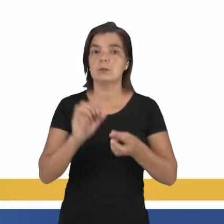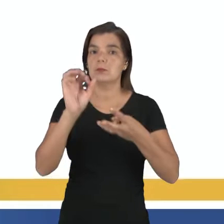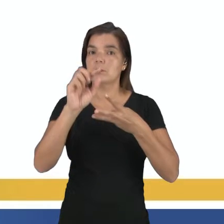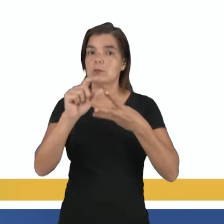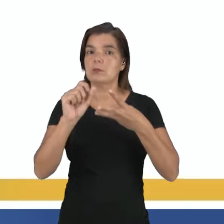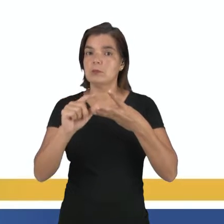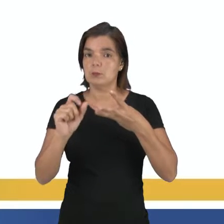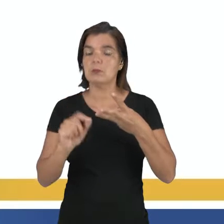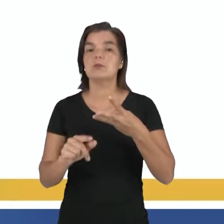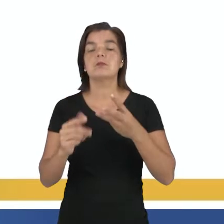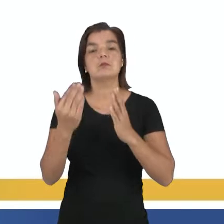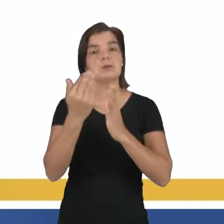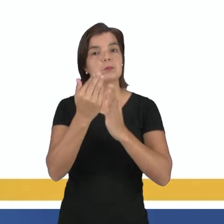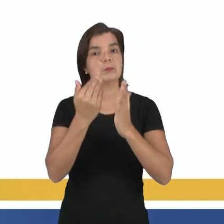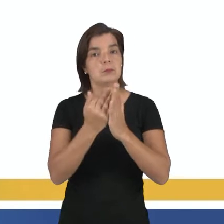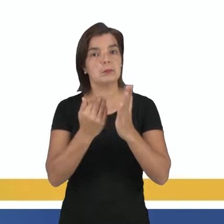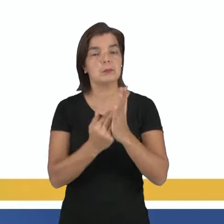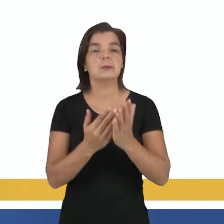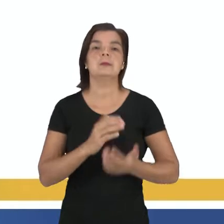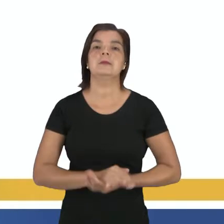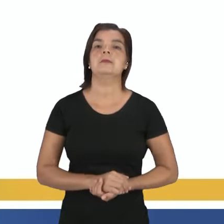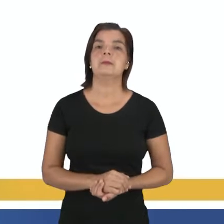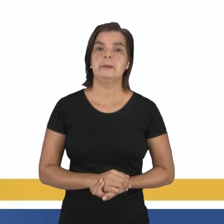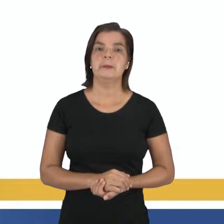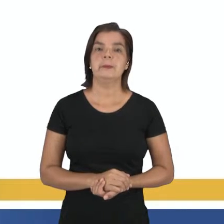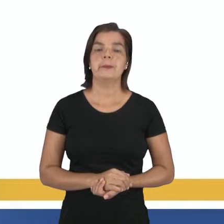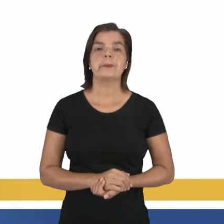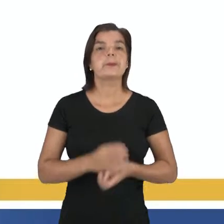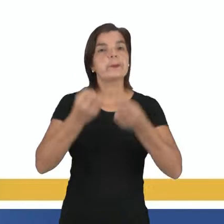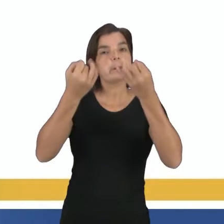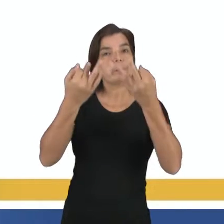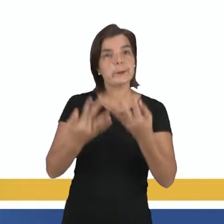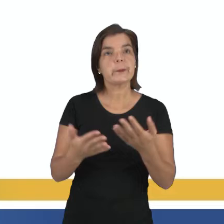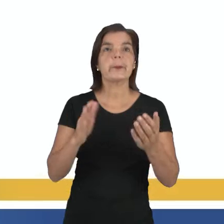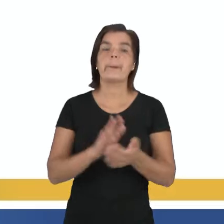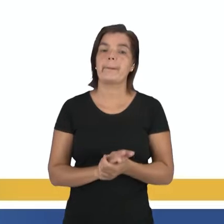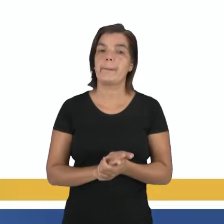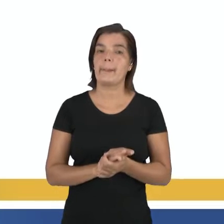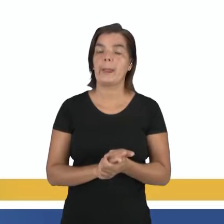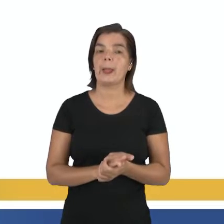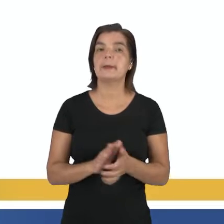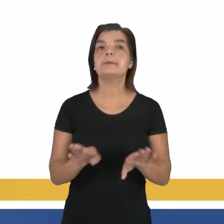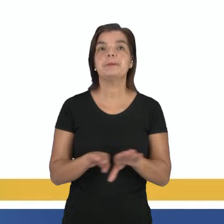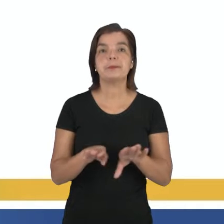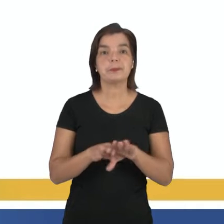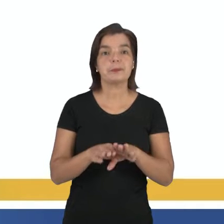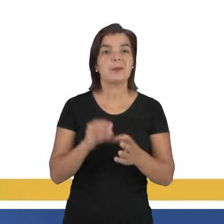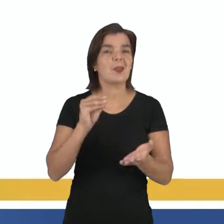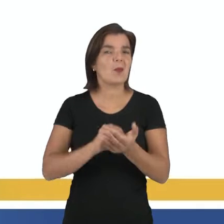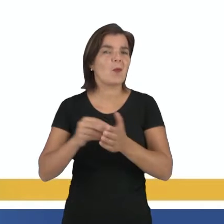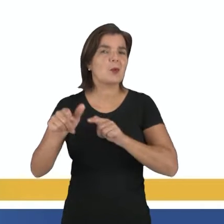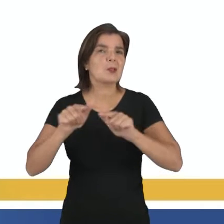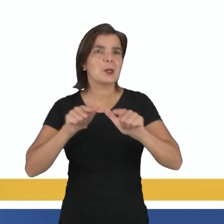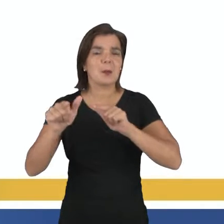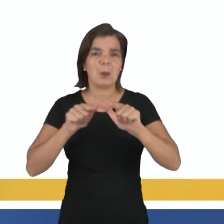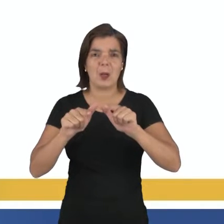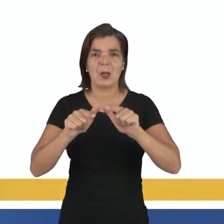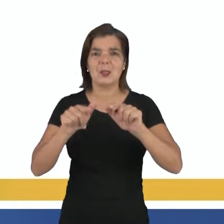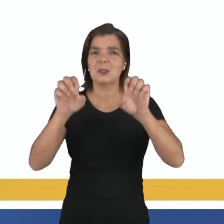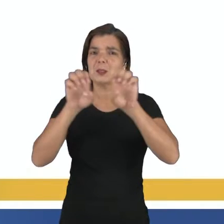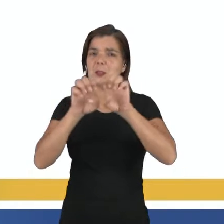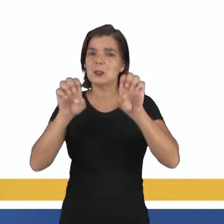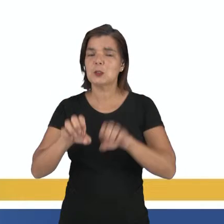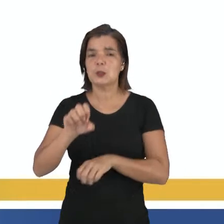cada uma dessa classificação. Quando nós falamos do desemprego, por exemplo, estrutural, nós estamos